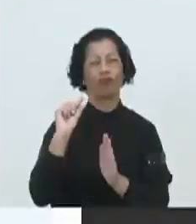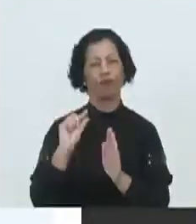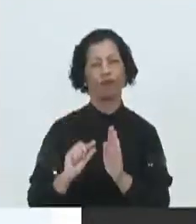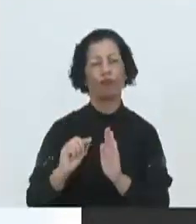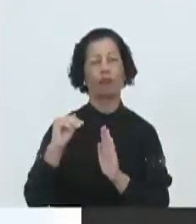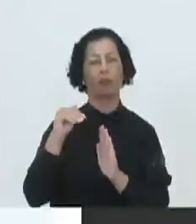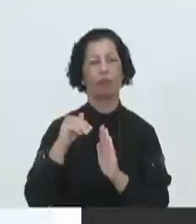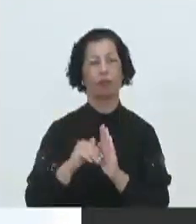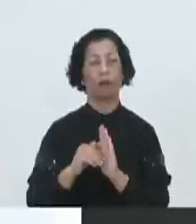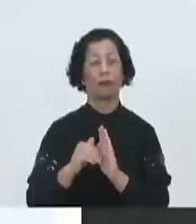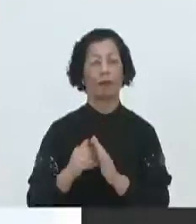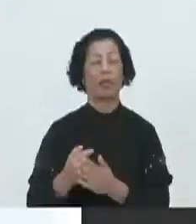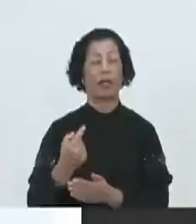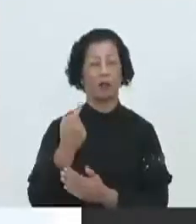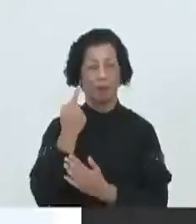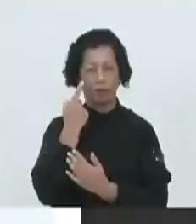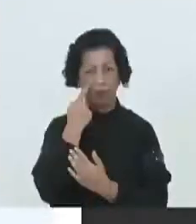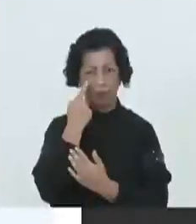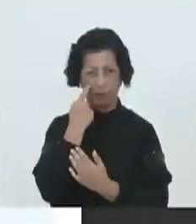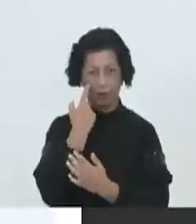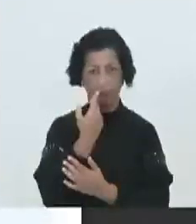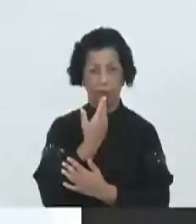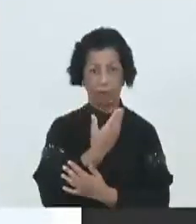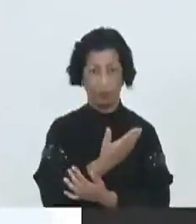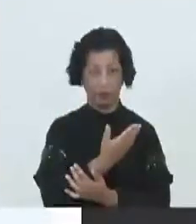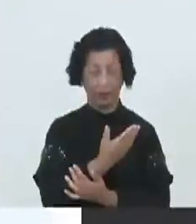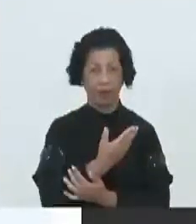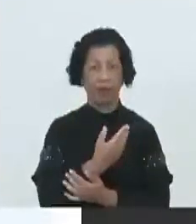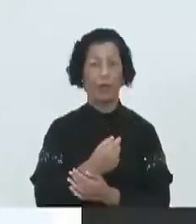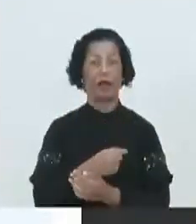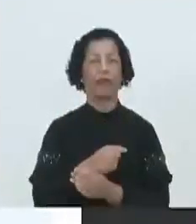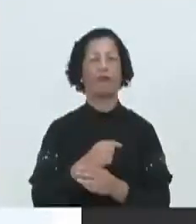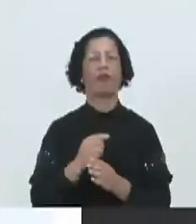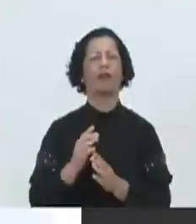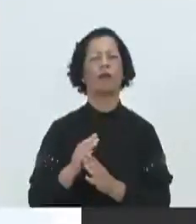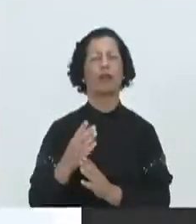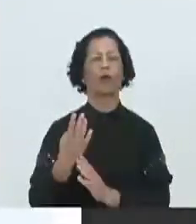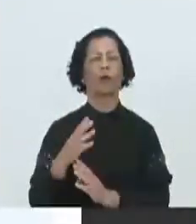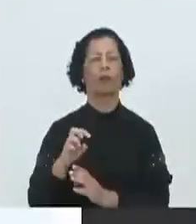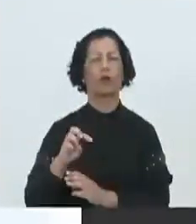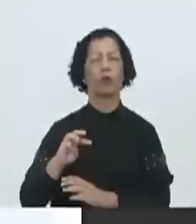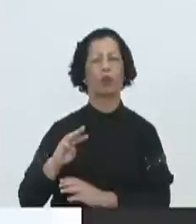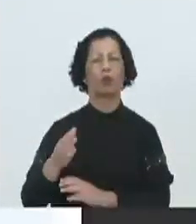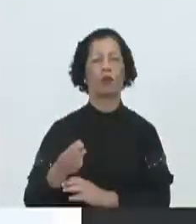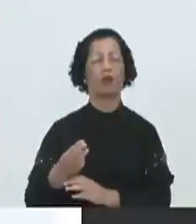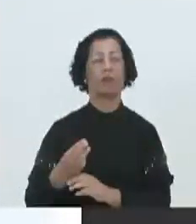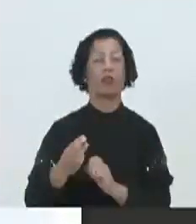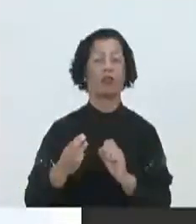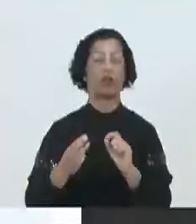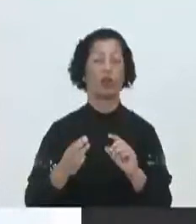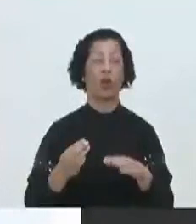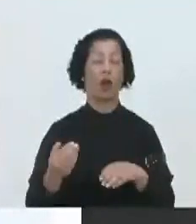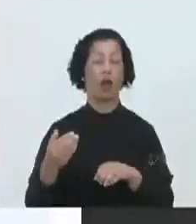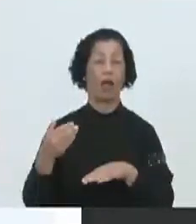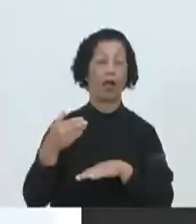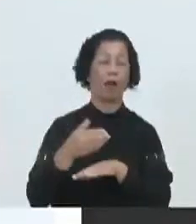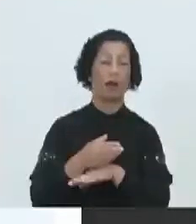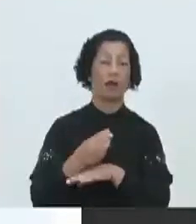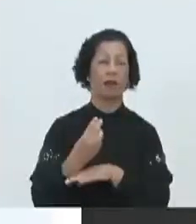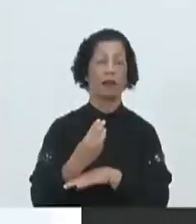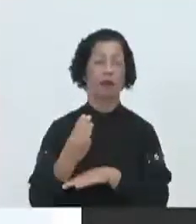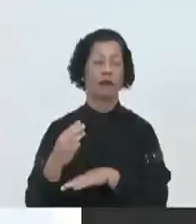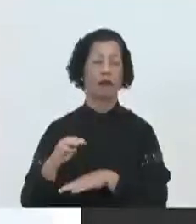em receitas a previsão pro ano era de 45 milhões até o momento 33 já as